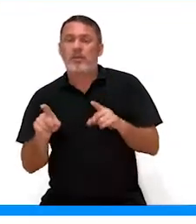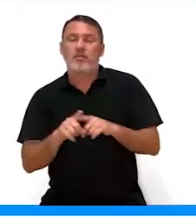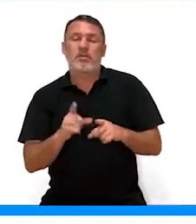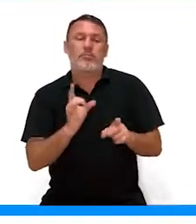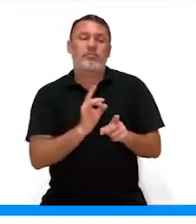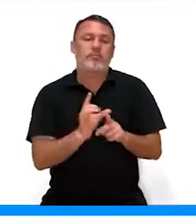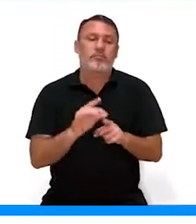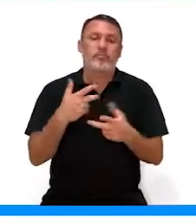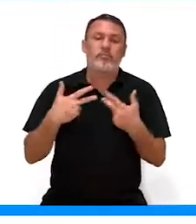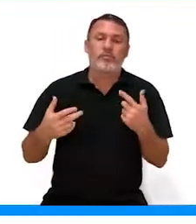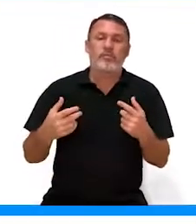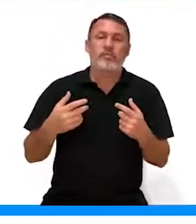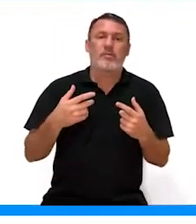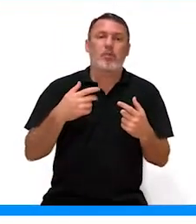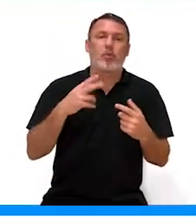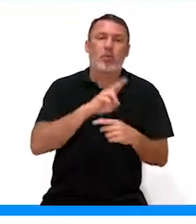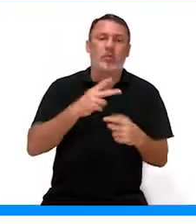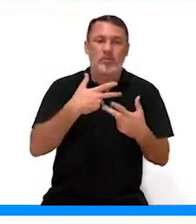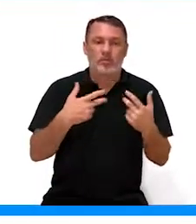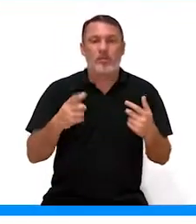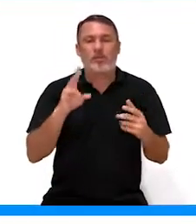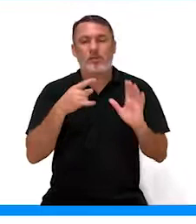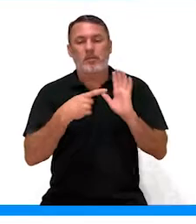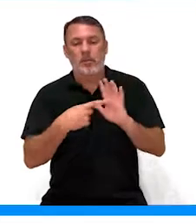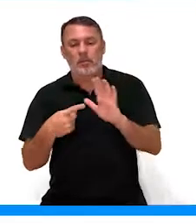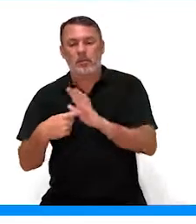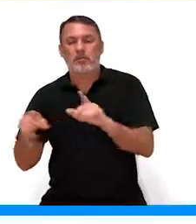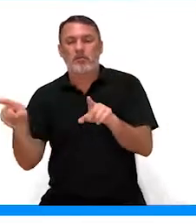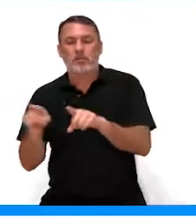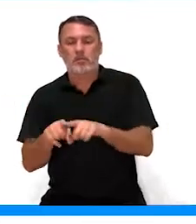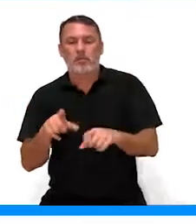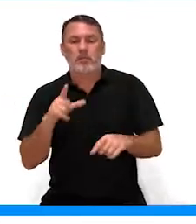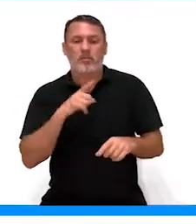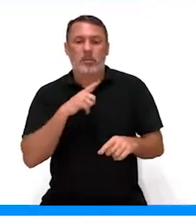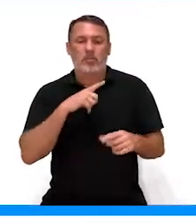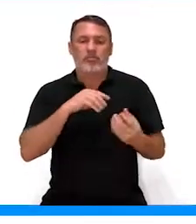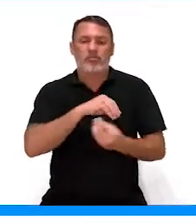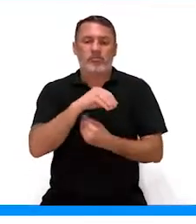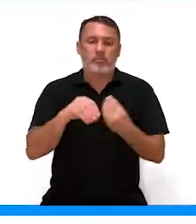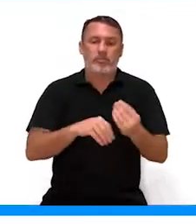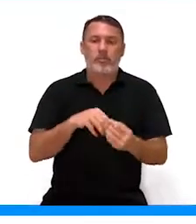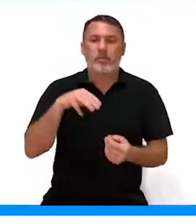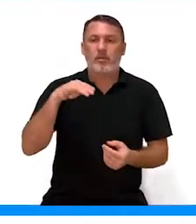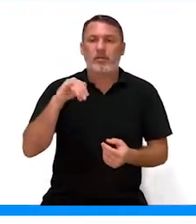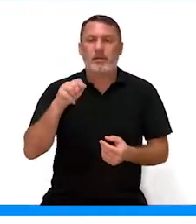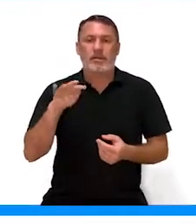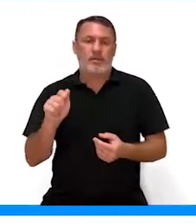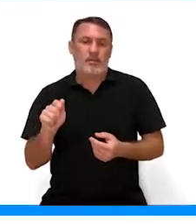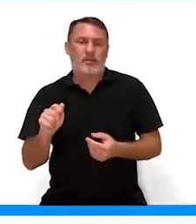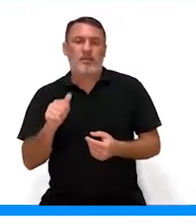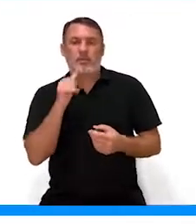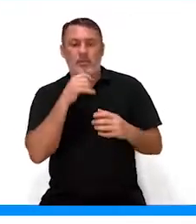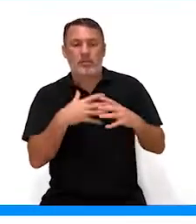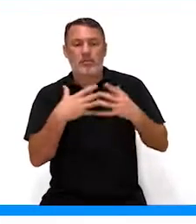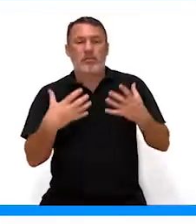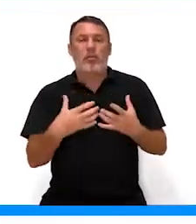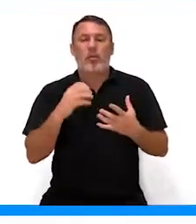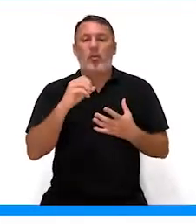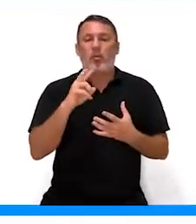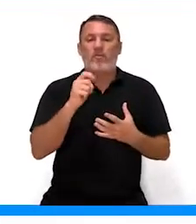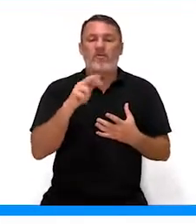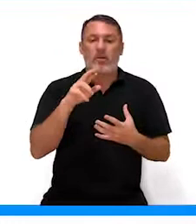e libera espermatozoides, por exemplo, na ejaculação. Então, ele vai apresentar aí também função mista.